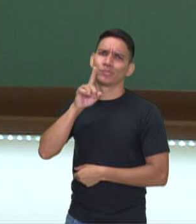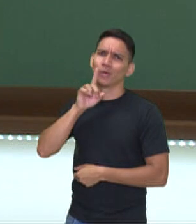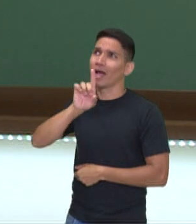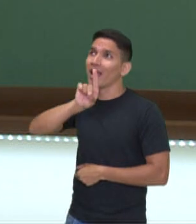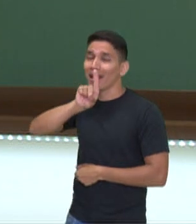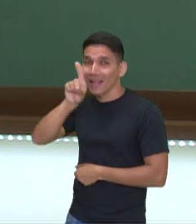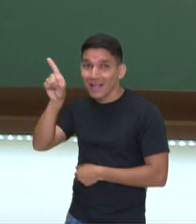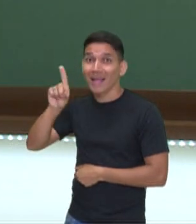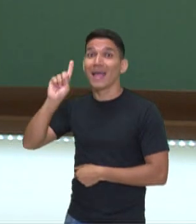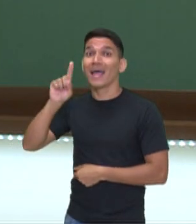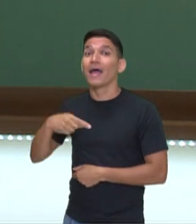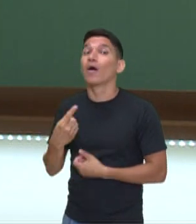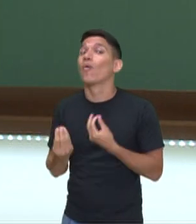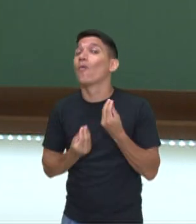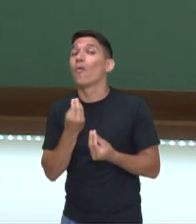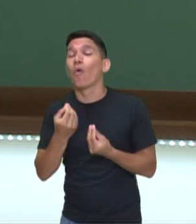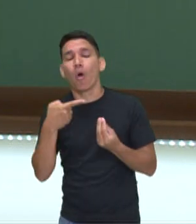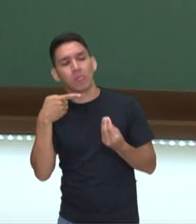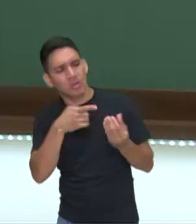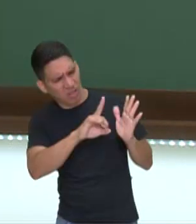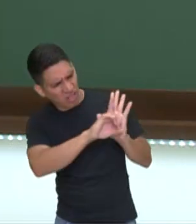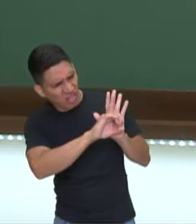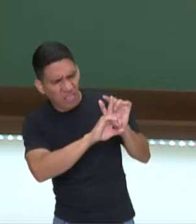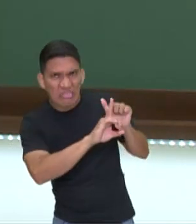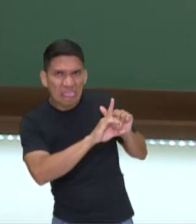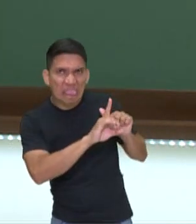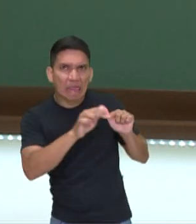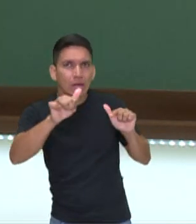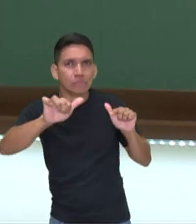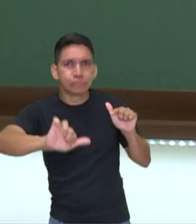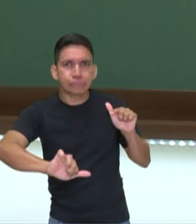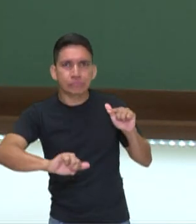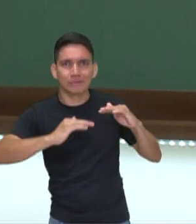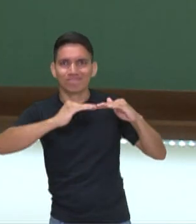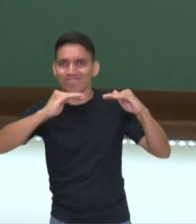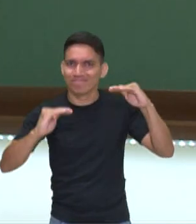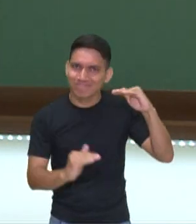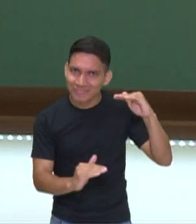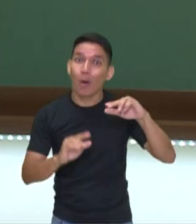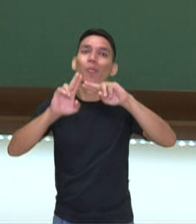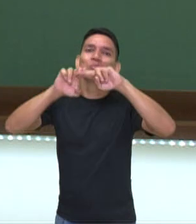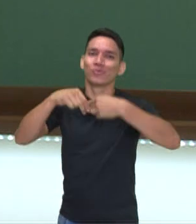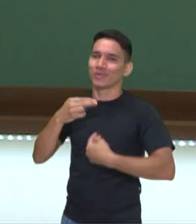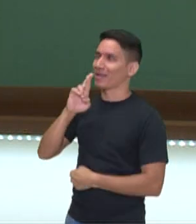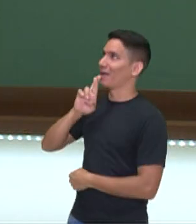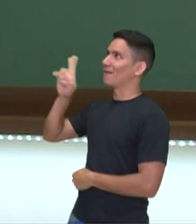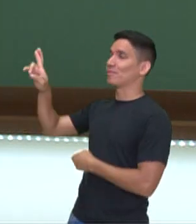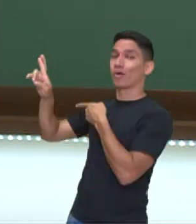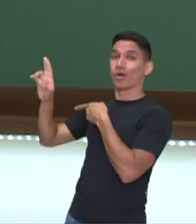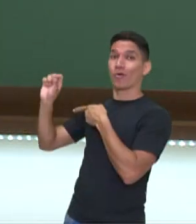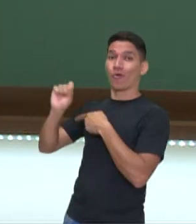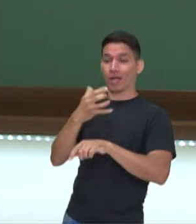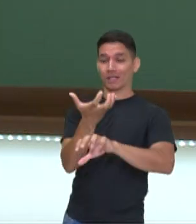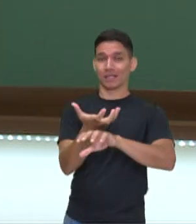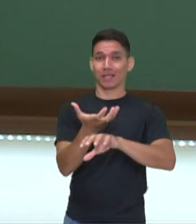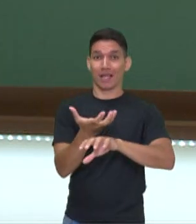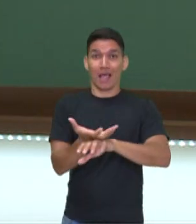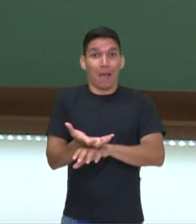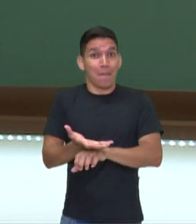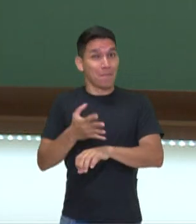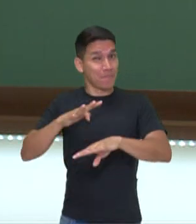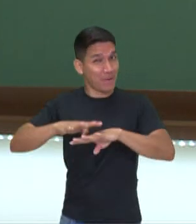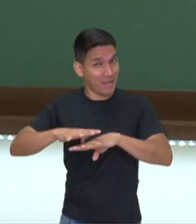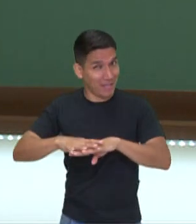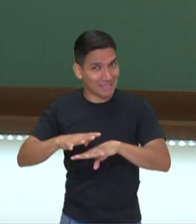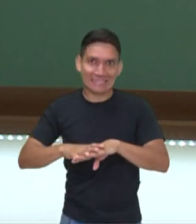por conceito, a letra D é um conceito baixo. Então ele responde que a aula de matemática ensina números, não letras,